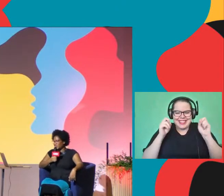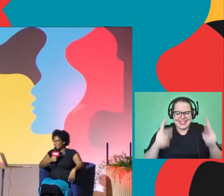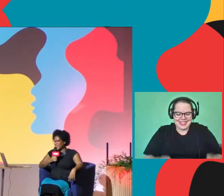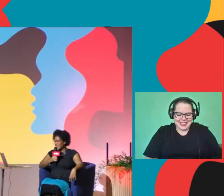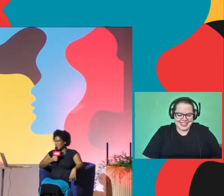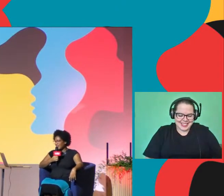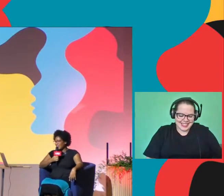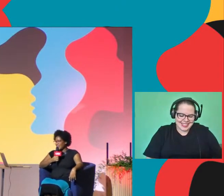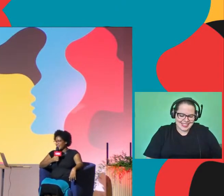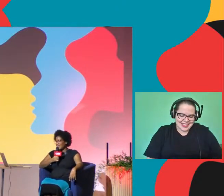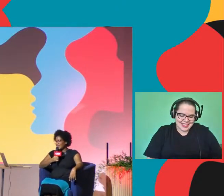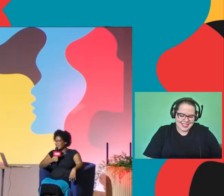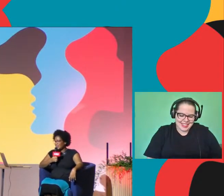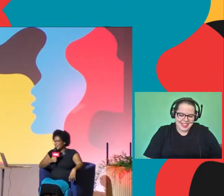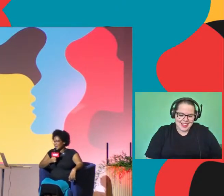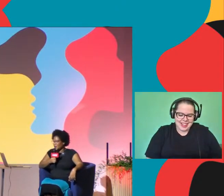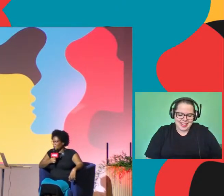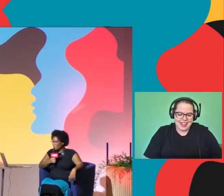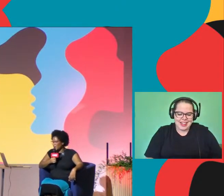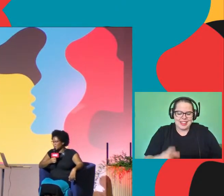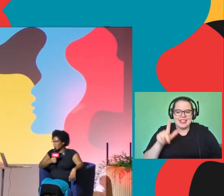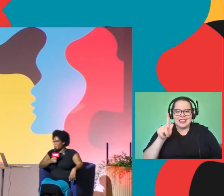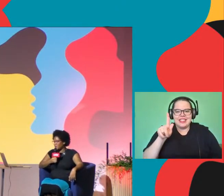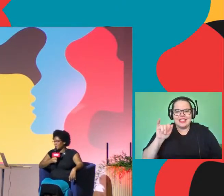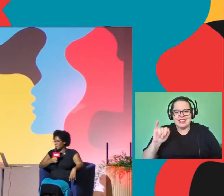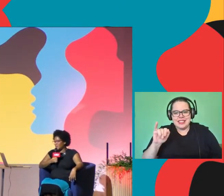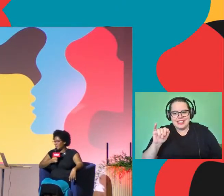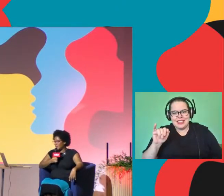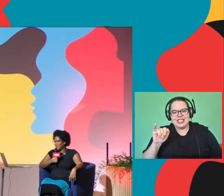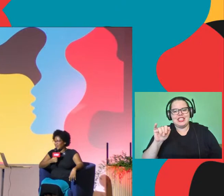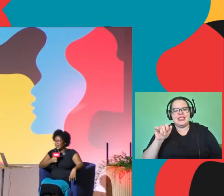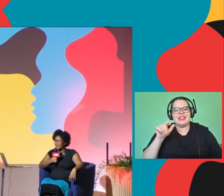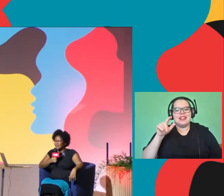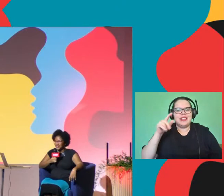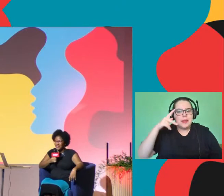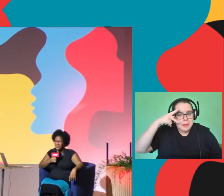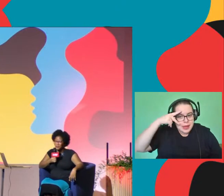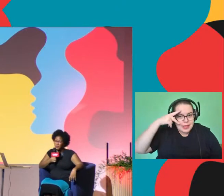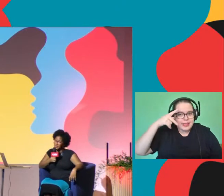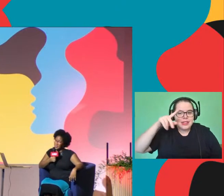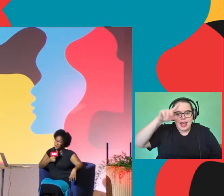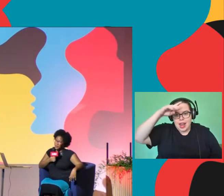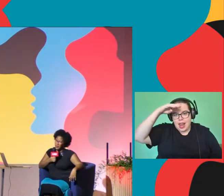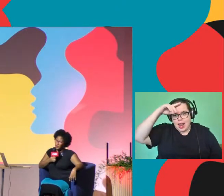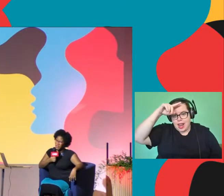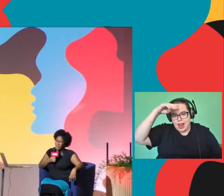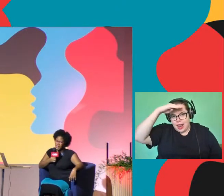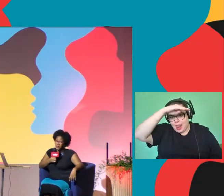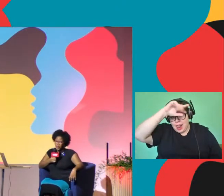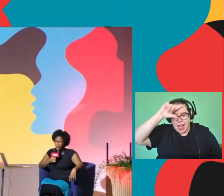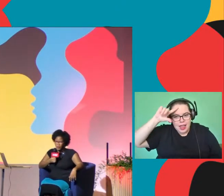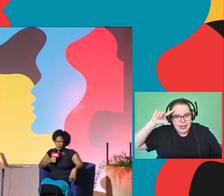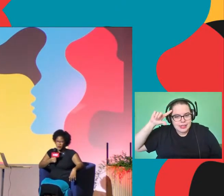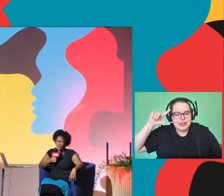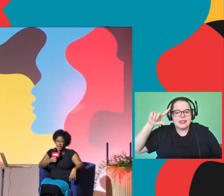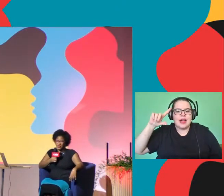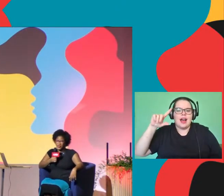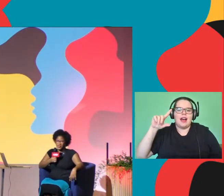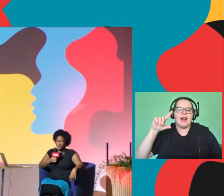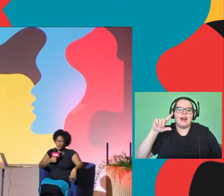pessoal. Gisele, Karina, Roberta, Priscila, Larissa, queria chamar vocês para falar um pouquinho